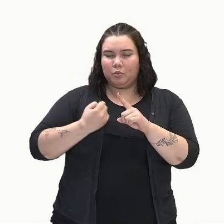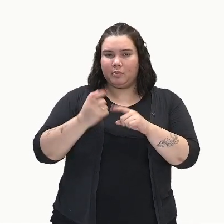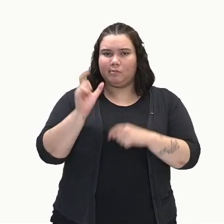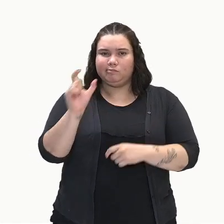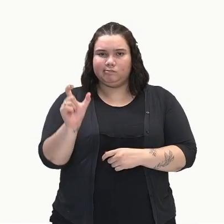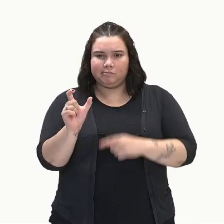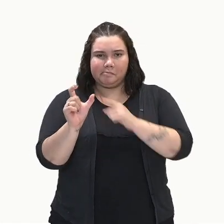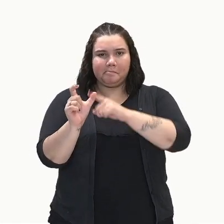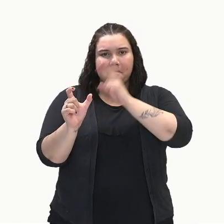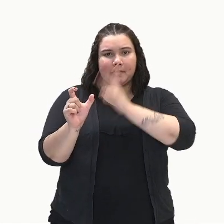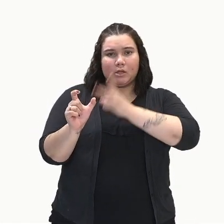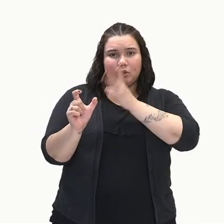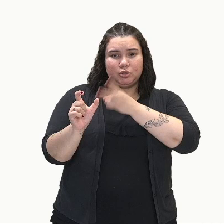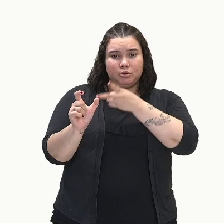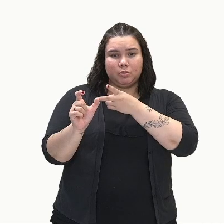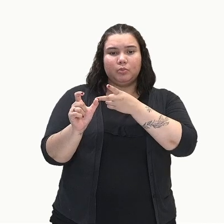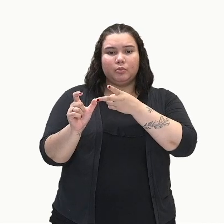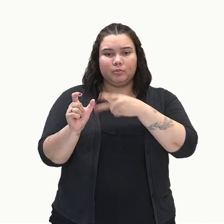fixo,